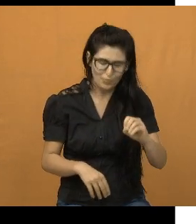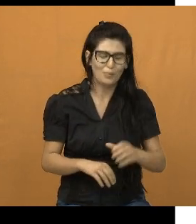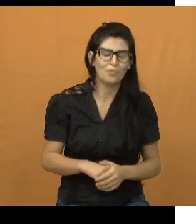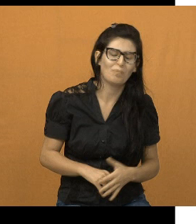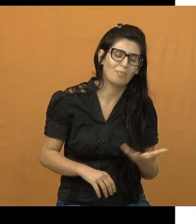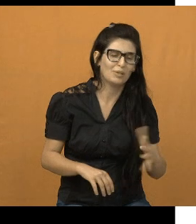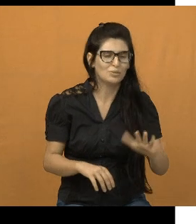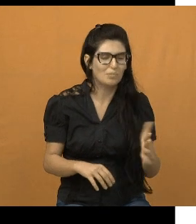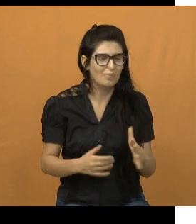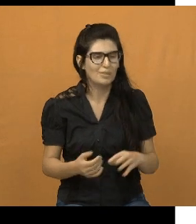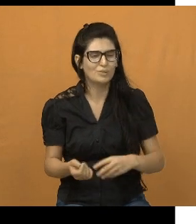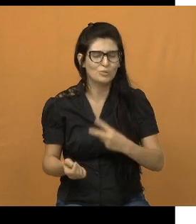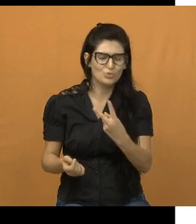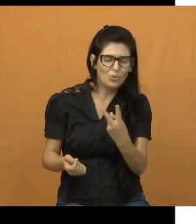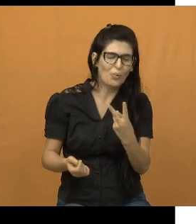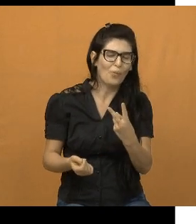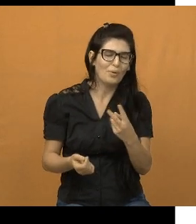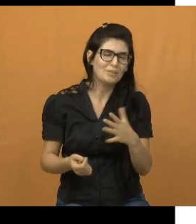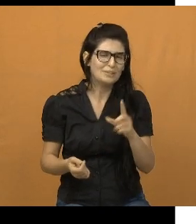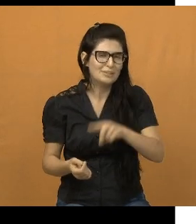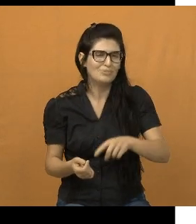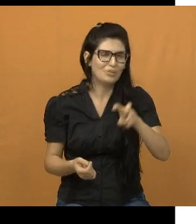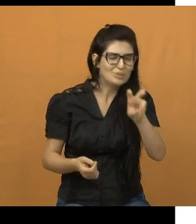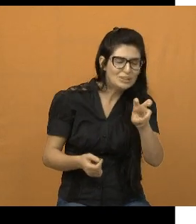kg e